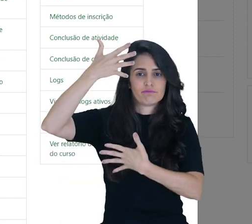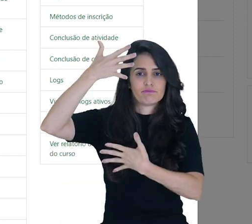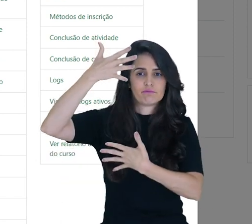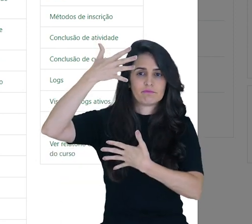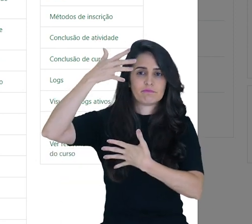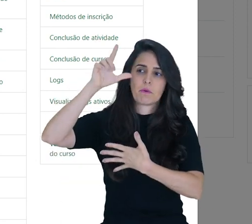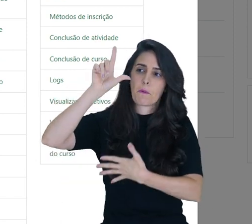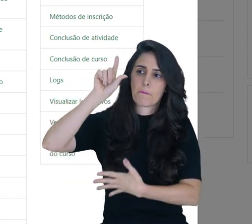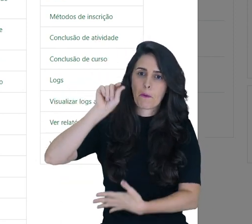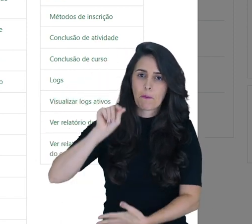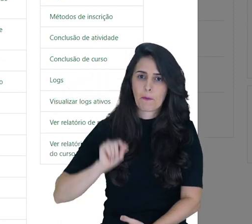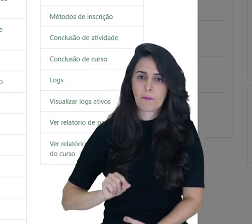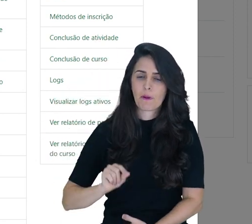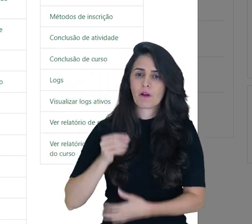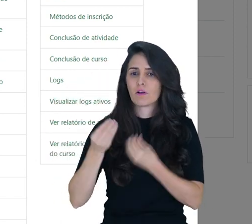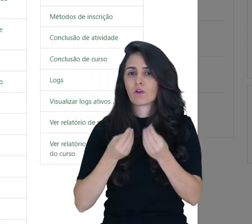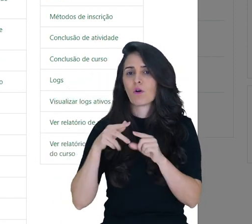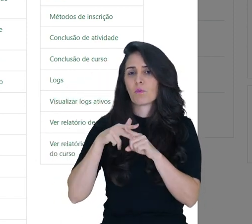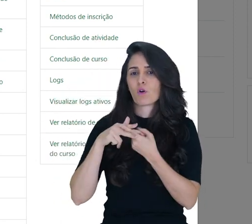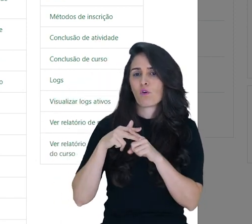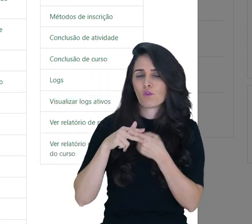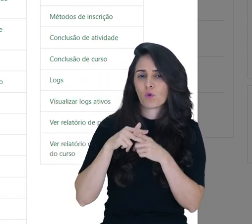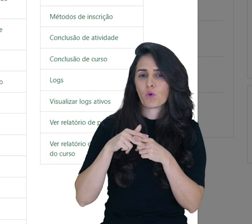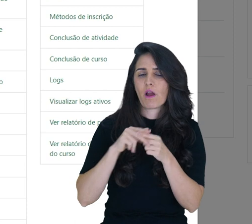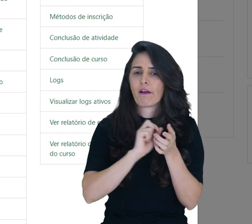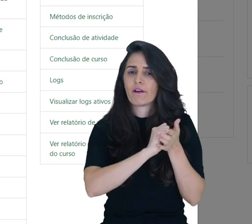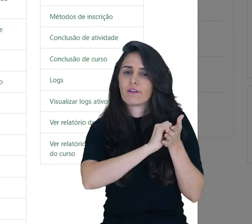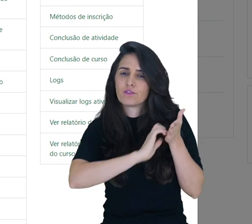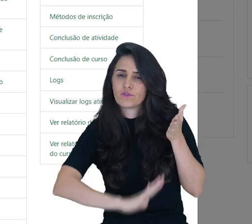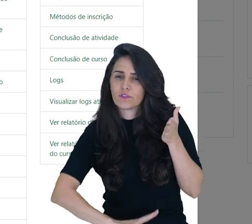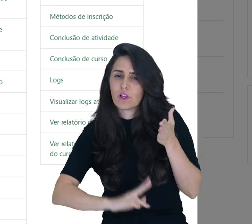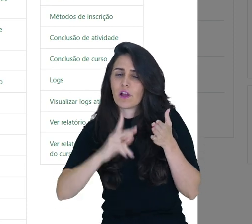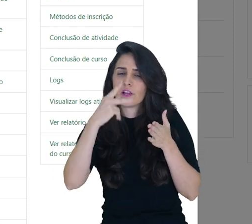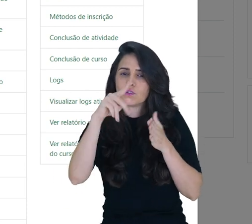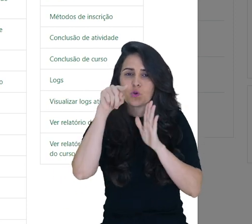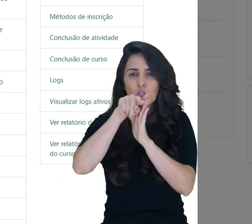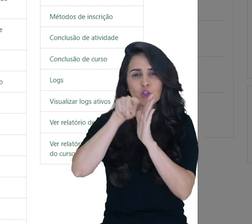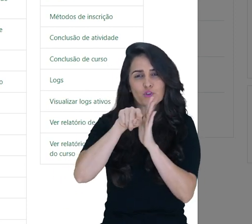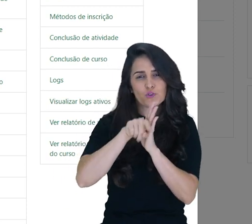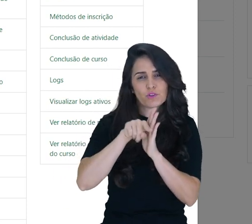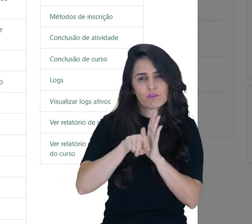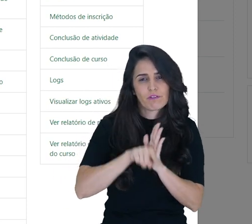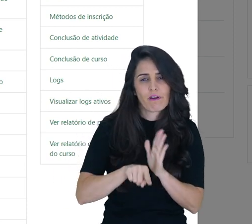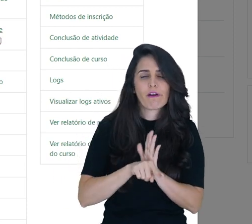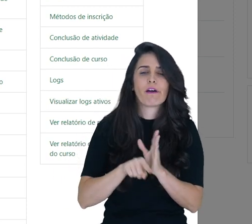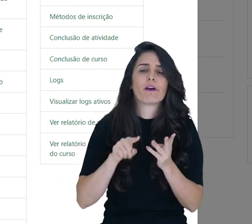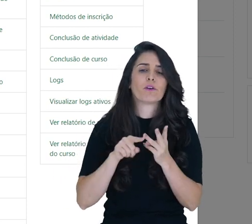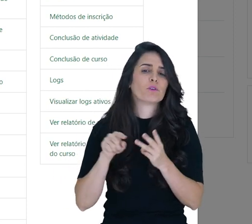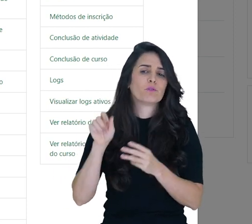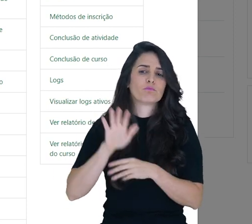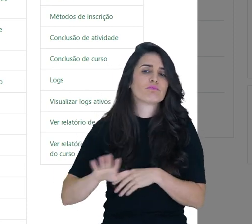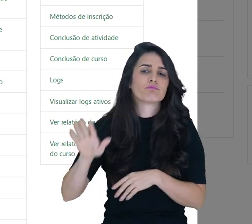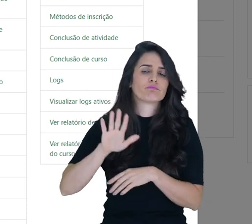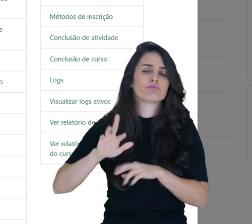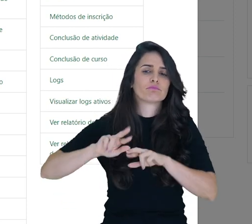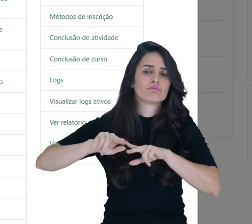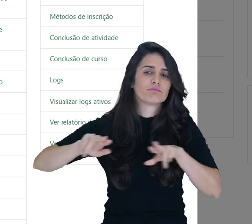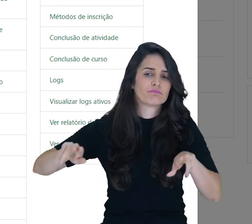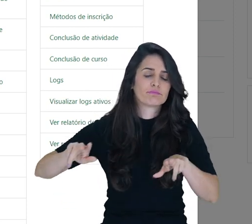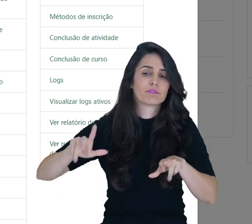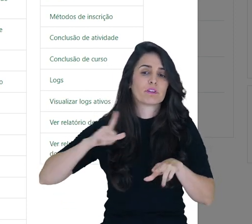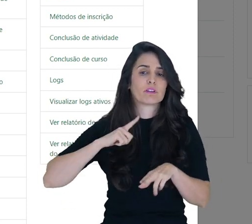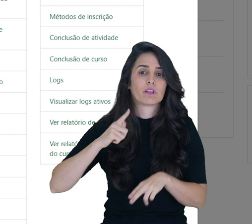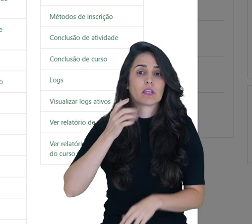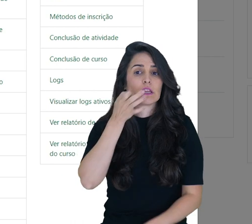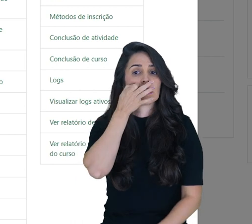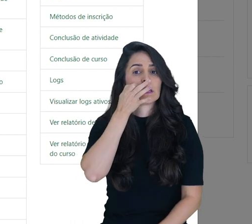configurações das atividades do banco de questões se você tiver utilizando questionário dos emblemas E o que mais